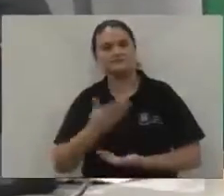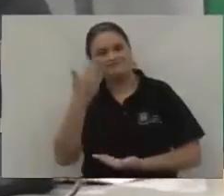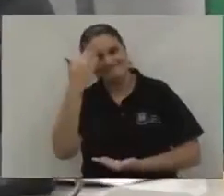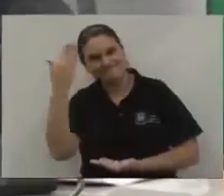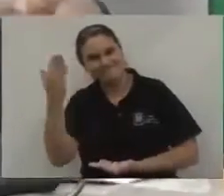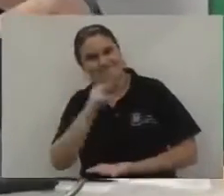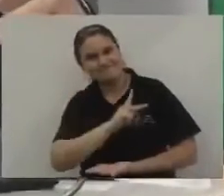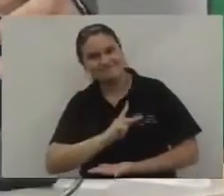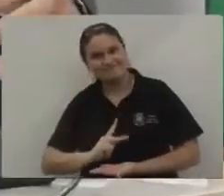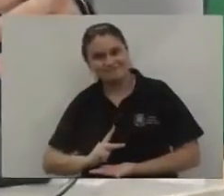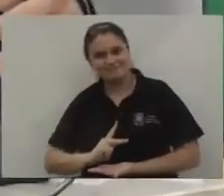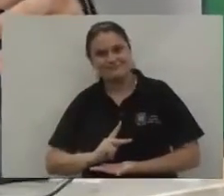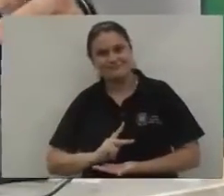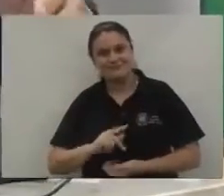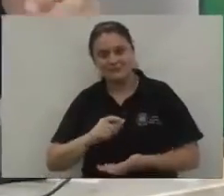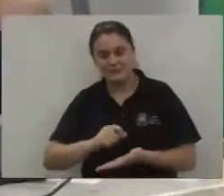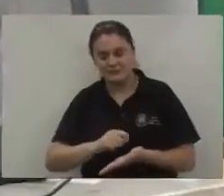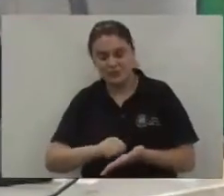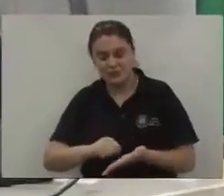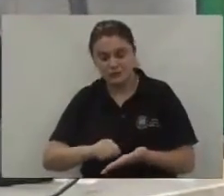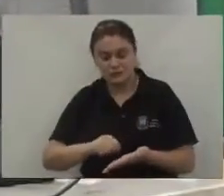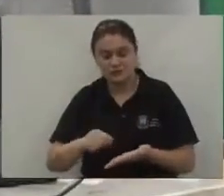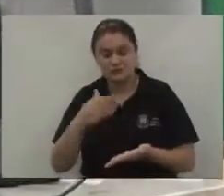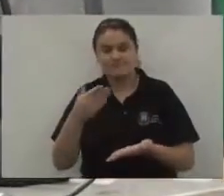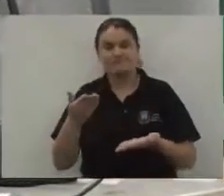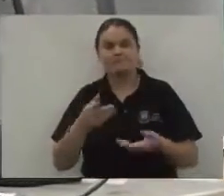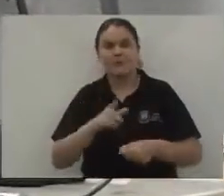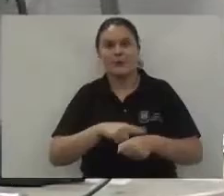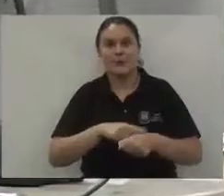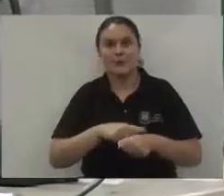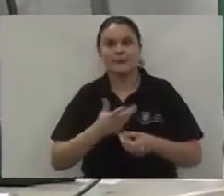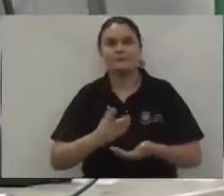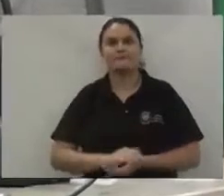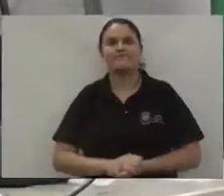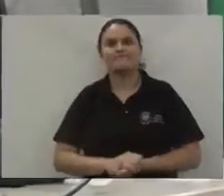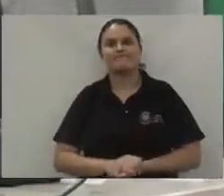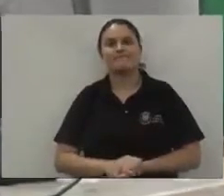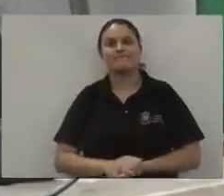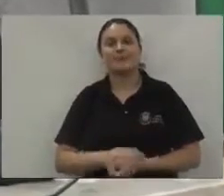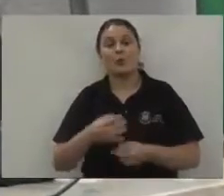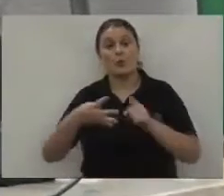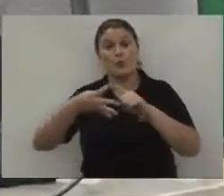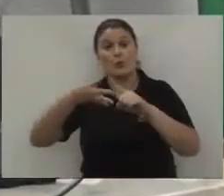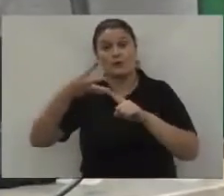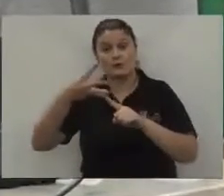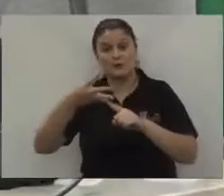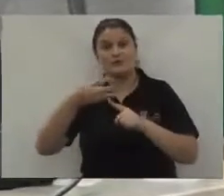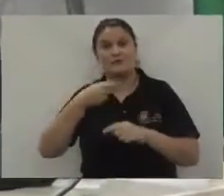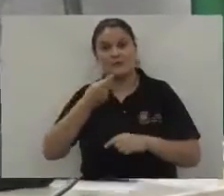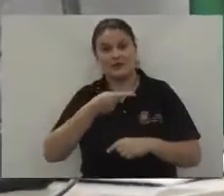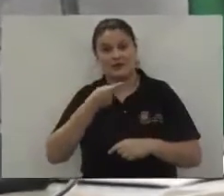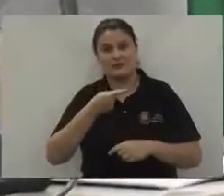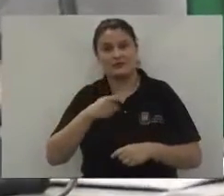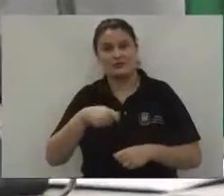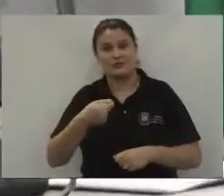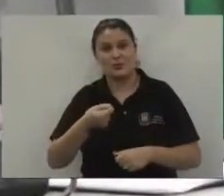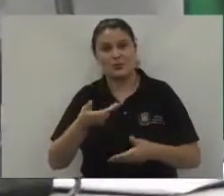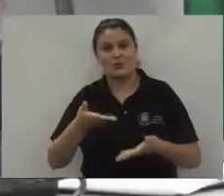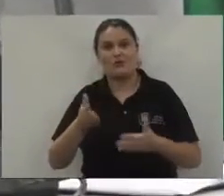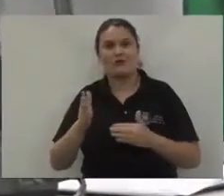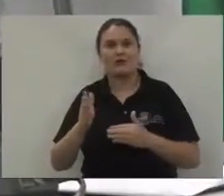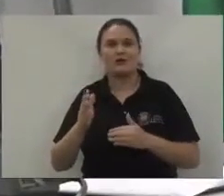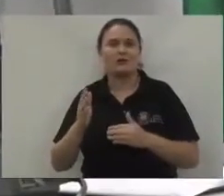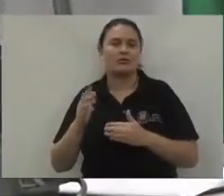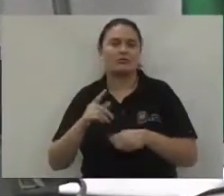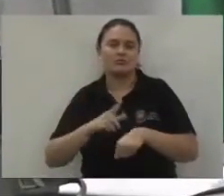Muito obrigado, senhor presidente. Estava anotando aqui quatro itens que eu gostaria de estar comentando a respeito desses